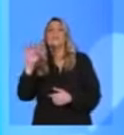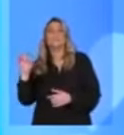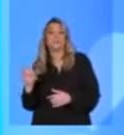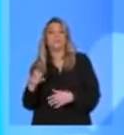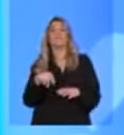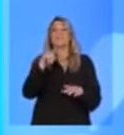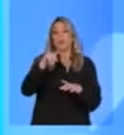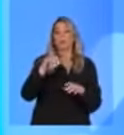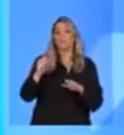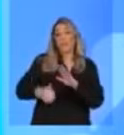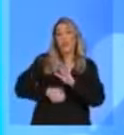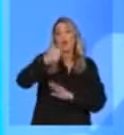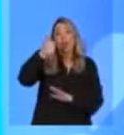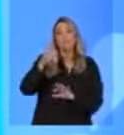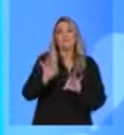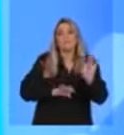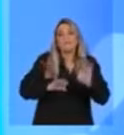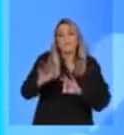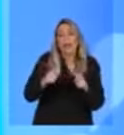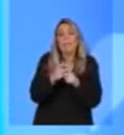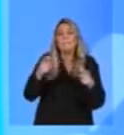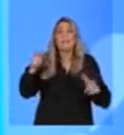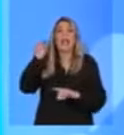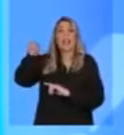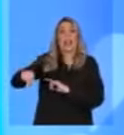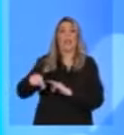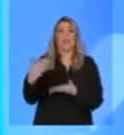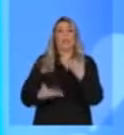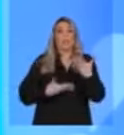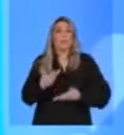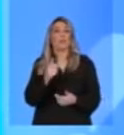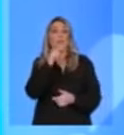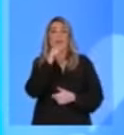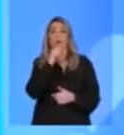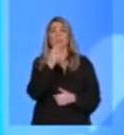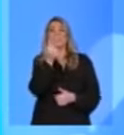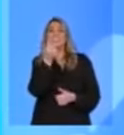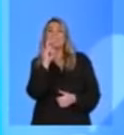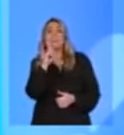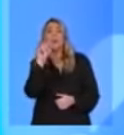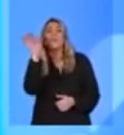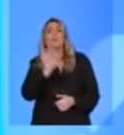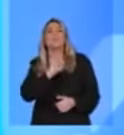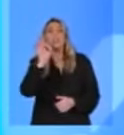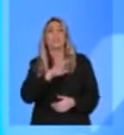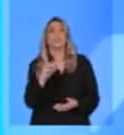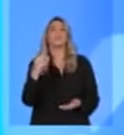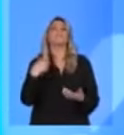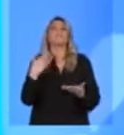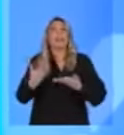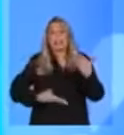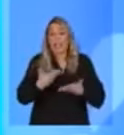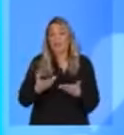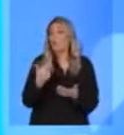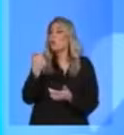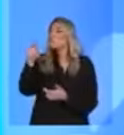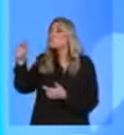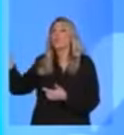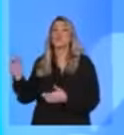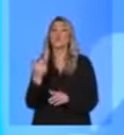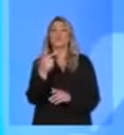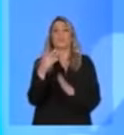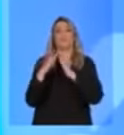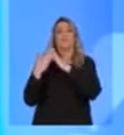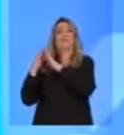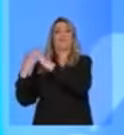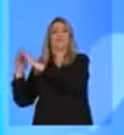Paguá para ampliar O saneamento naquela região ali são cerca de 60% 65% que é tratado o esgoto na periferia Norte bairros